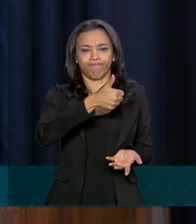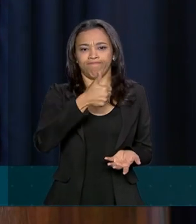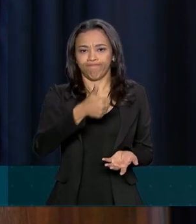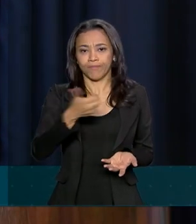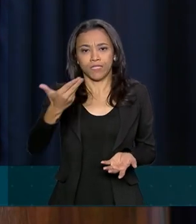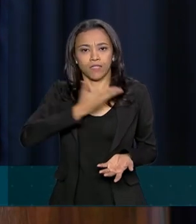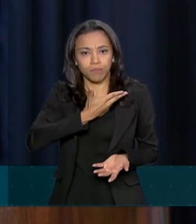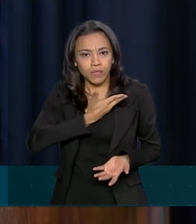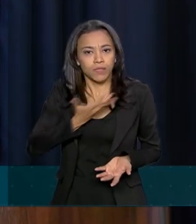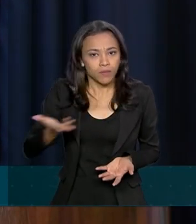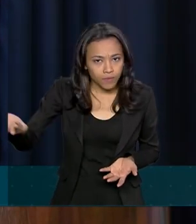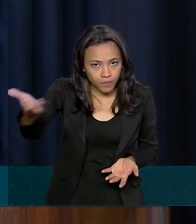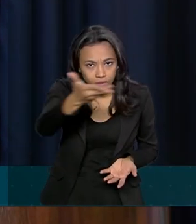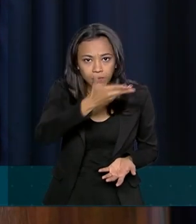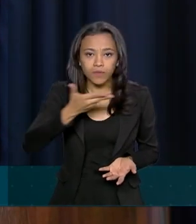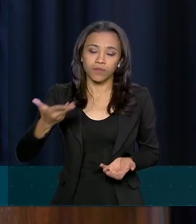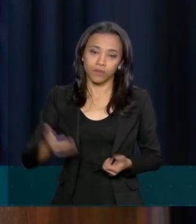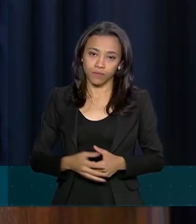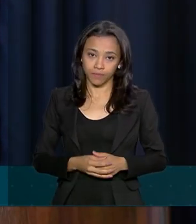amigos.